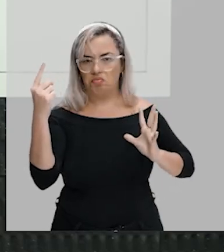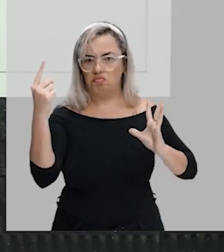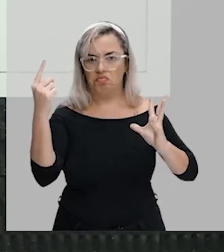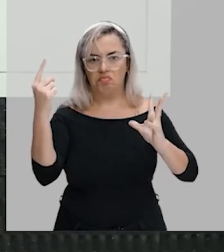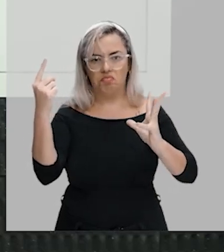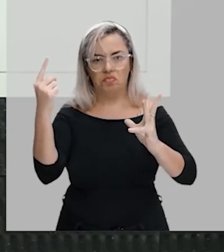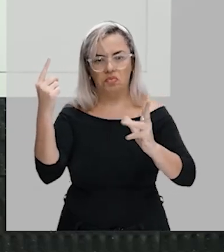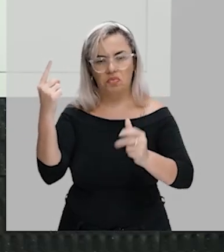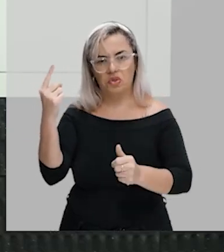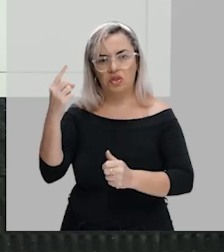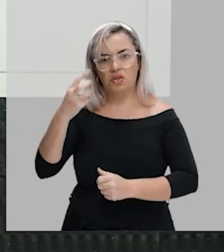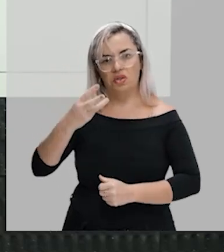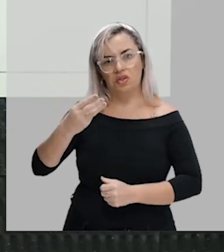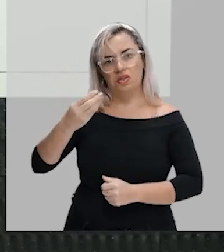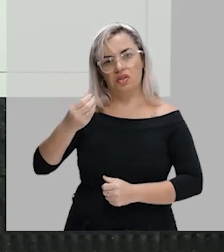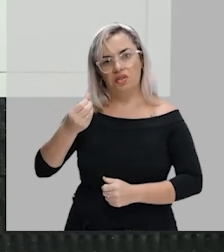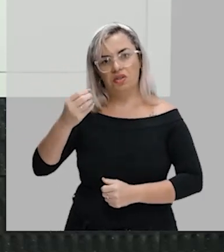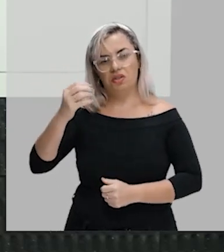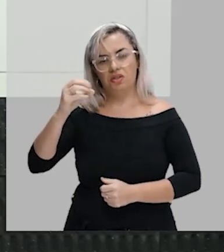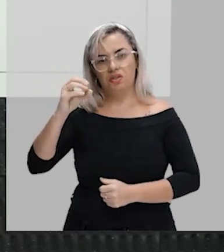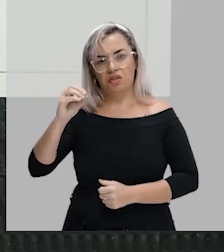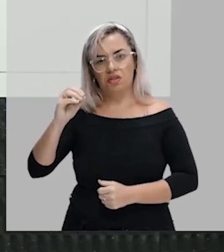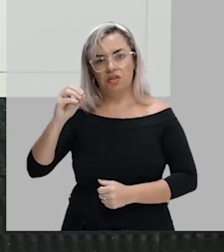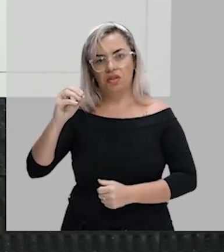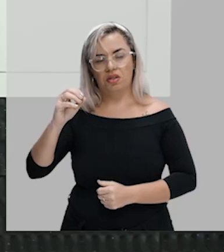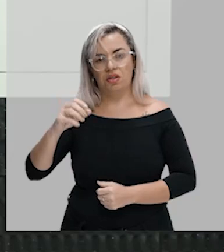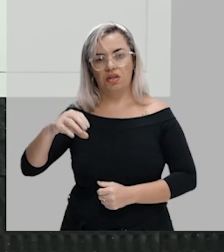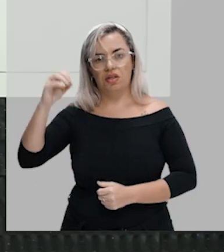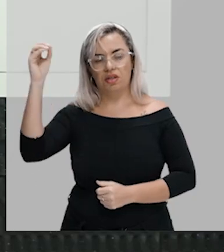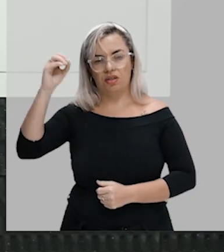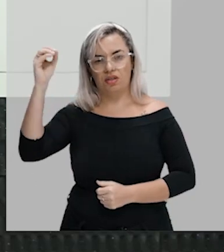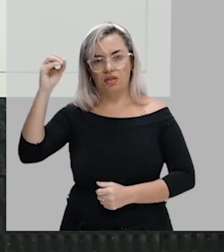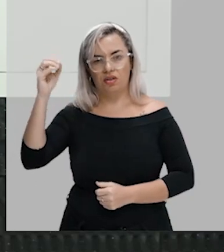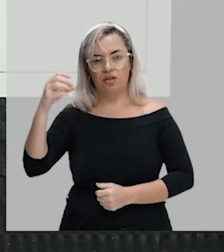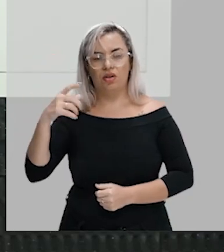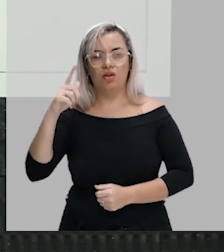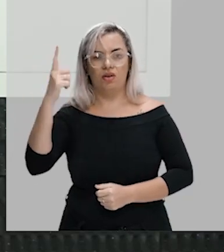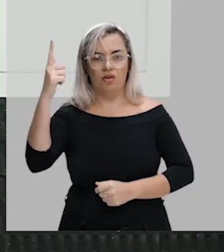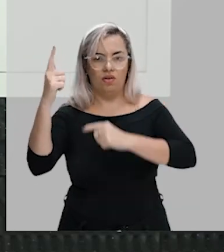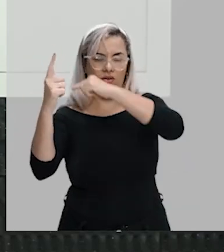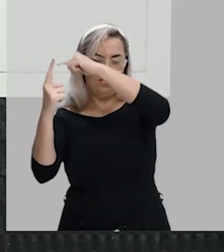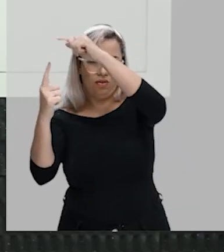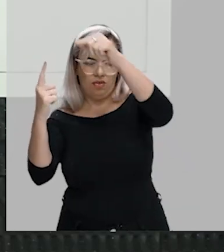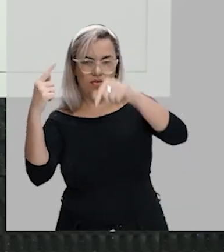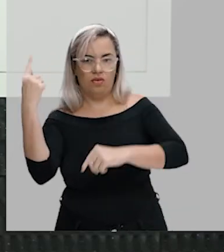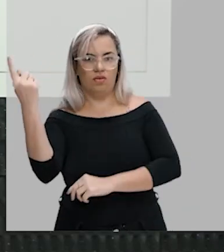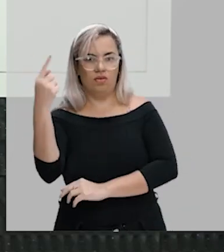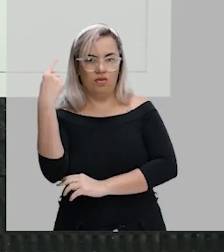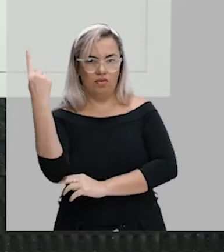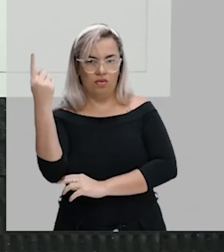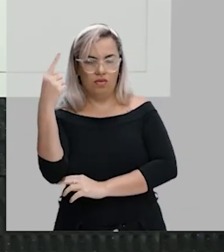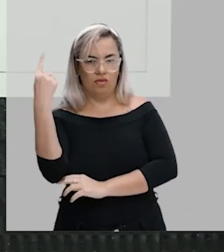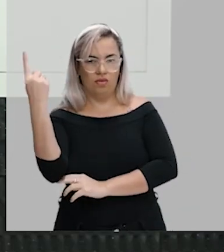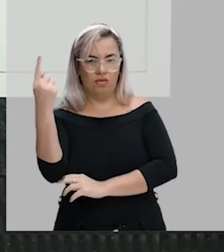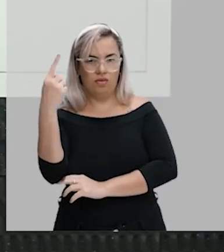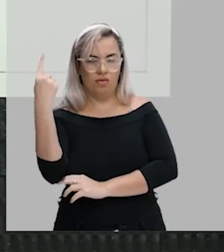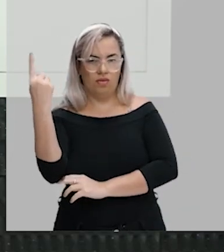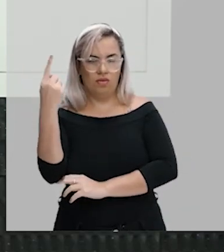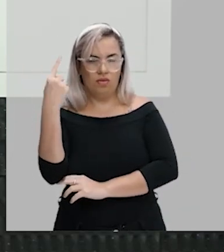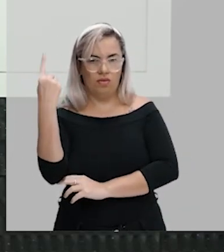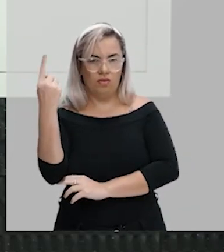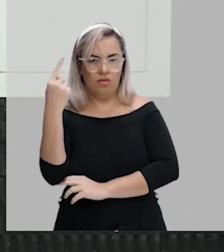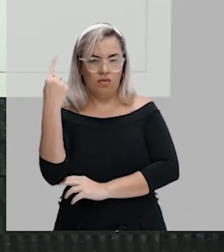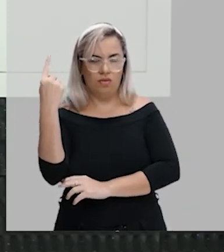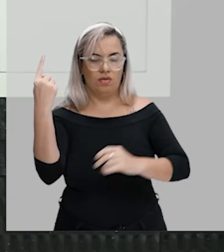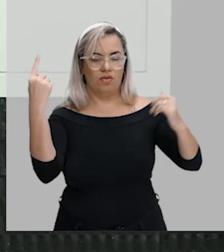ali os 360 graus. E com isso, quando ela vai captar, não é, a onda, né, que